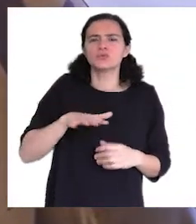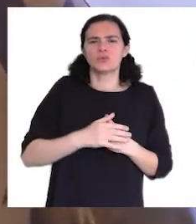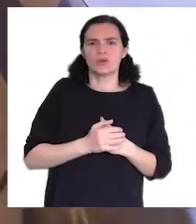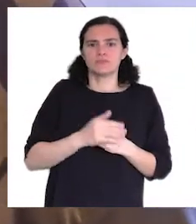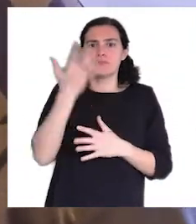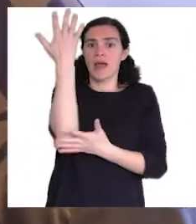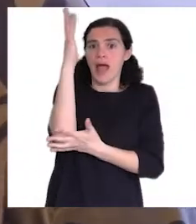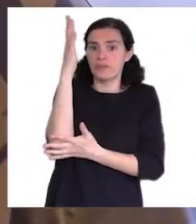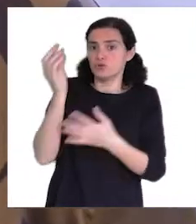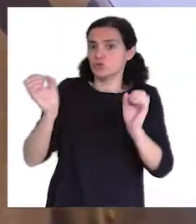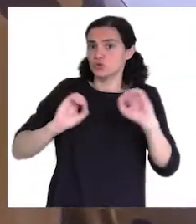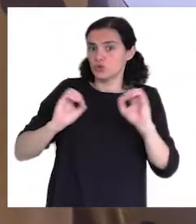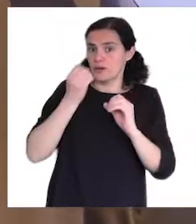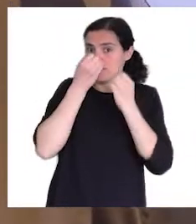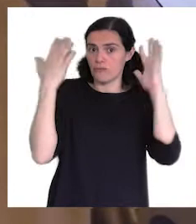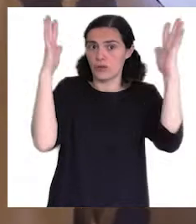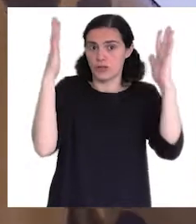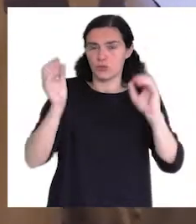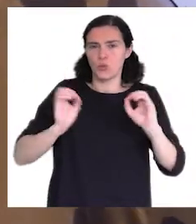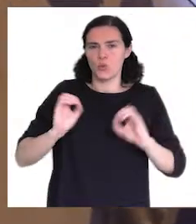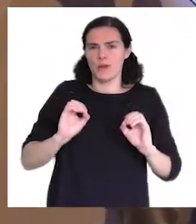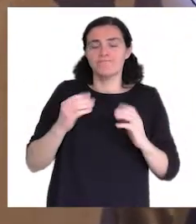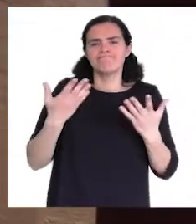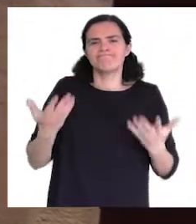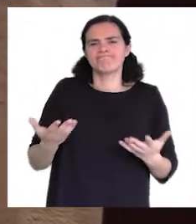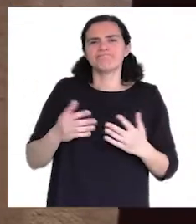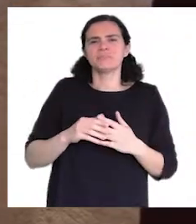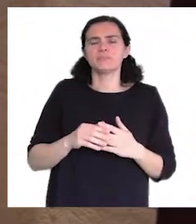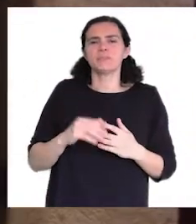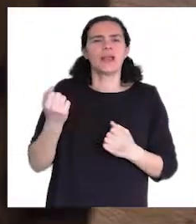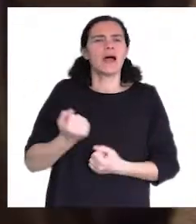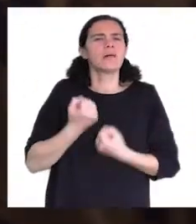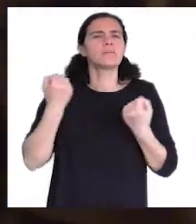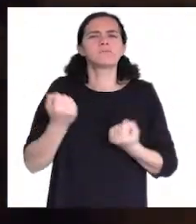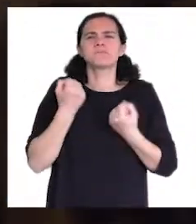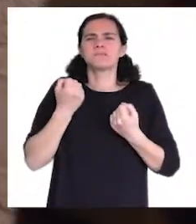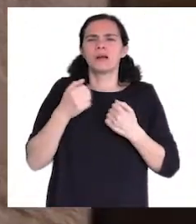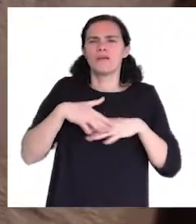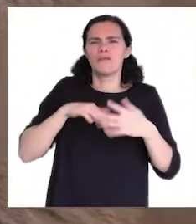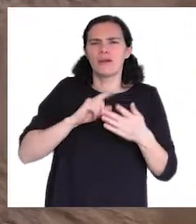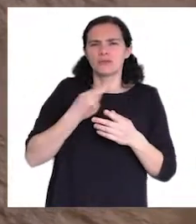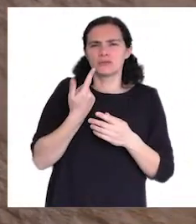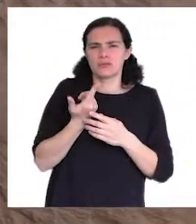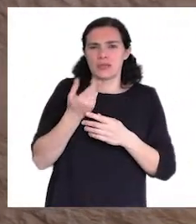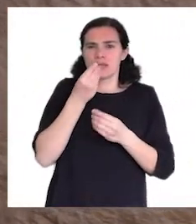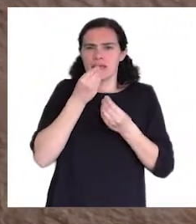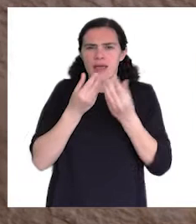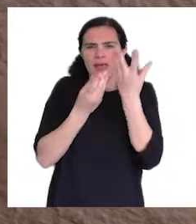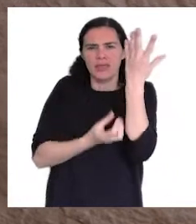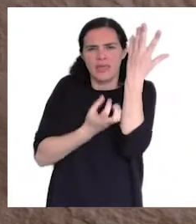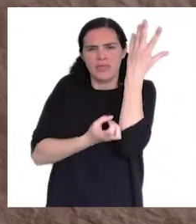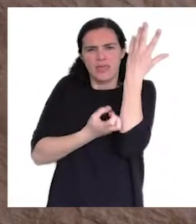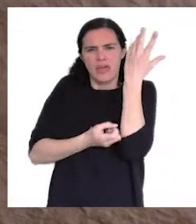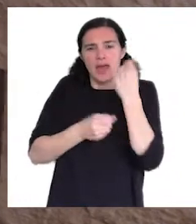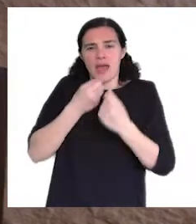têm árvores, que não têm floresta, acabam por não conseguir fazer aquilo que se chama retenção, o